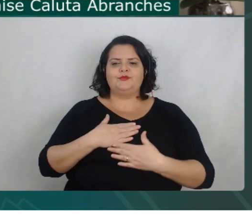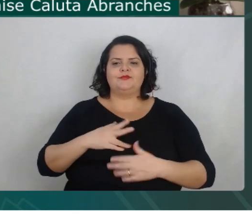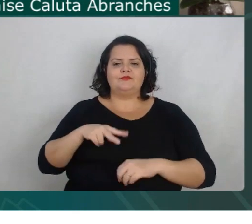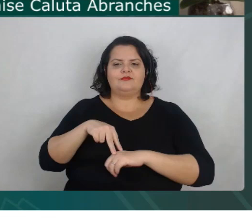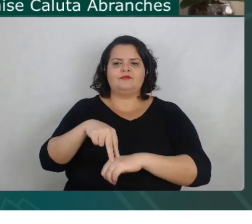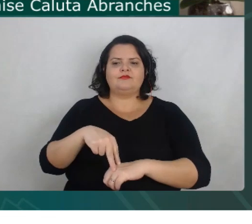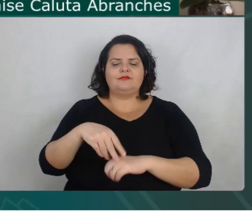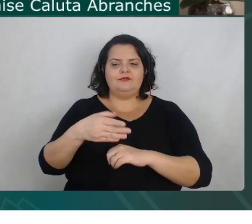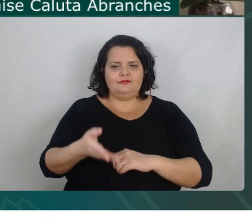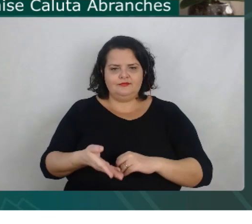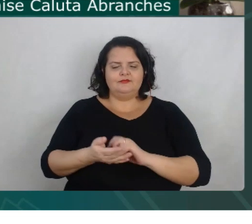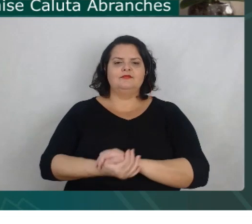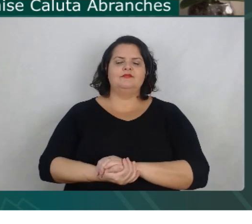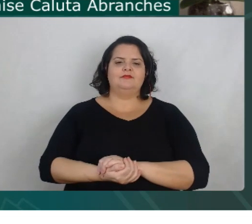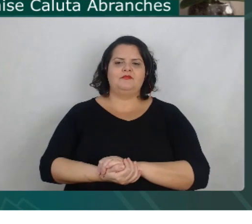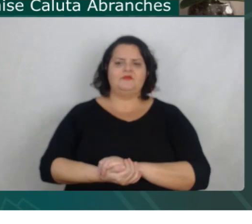mesa.